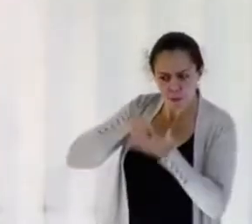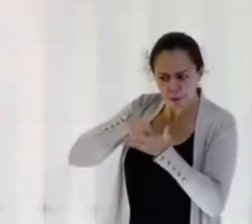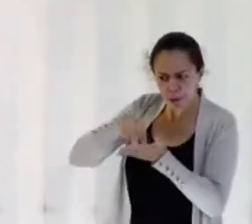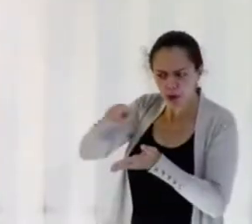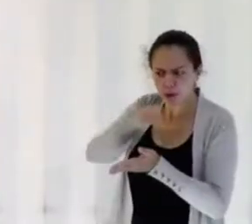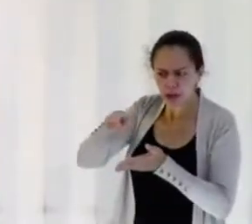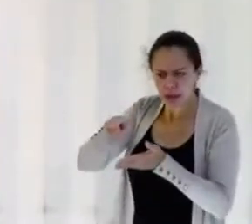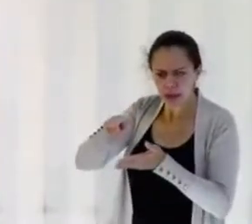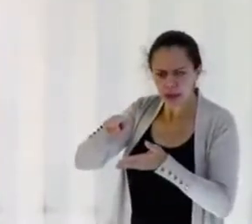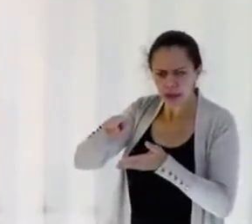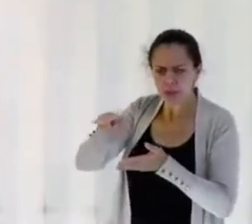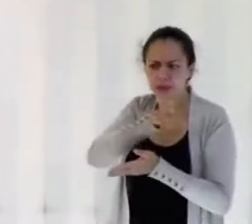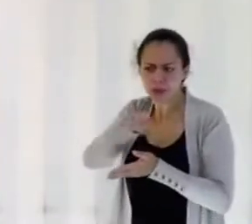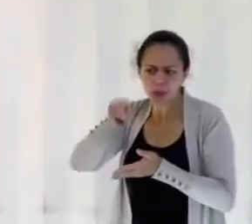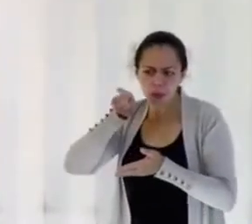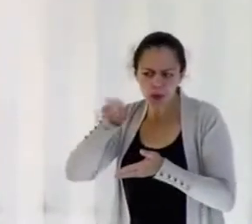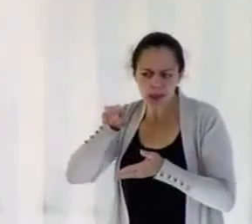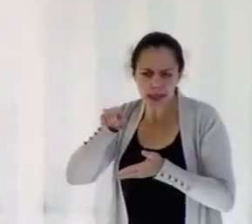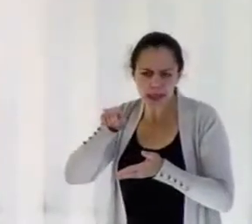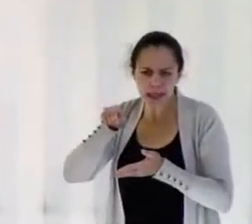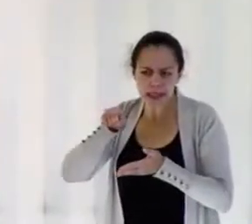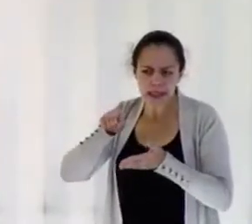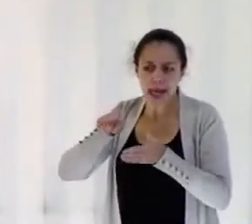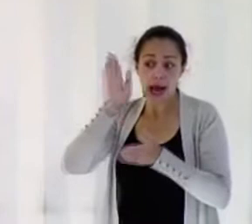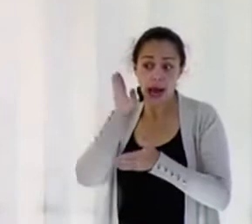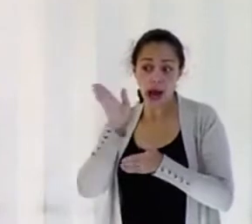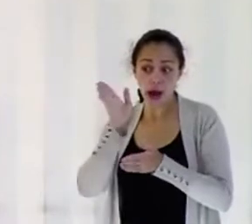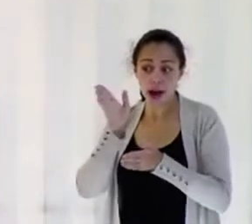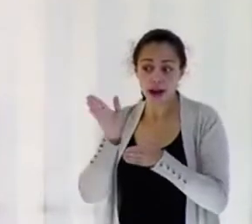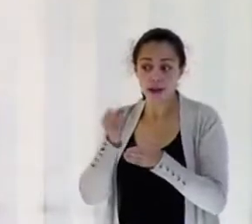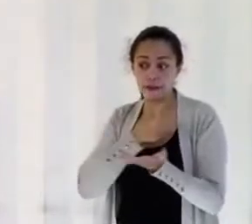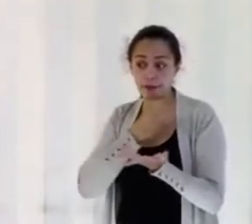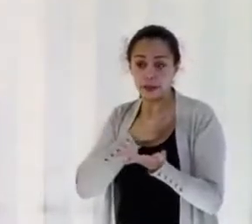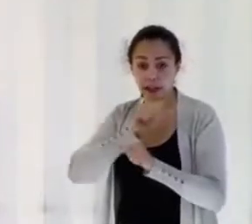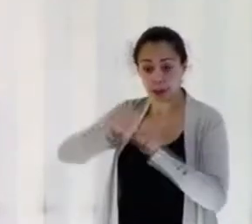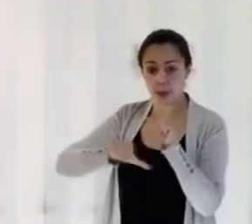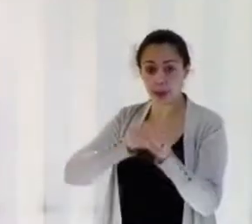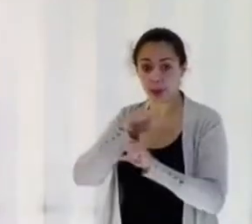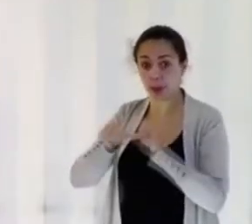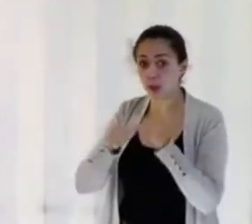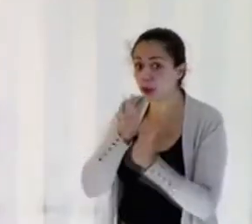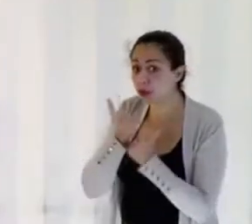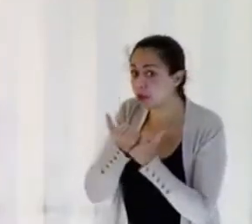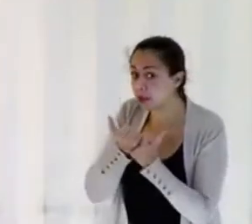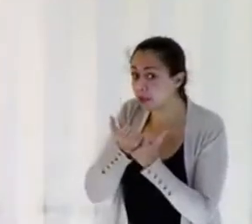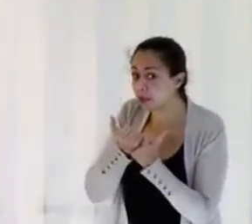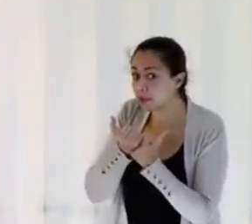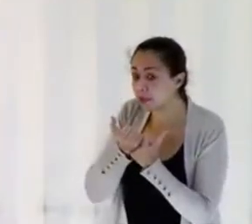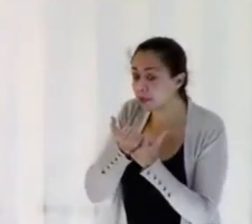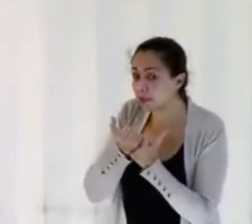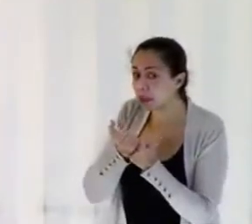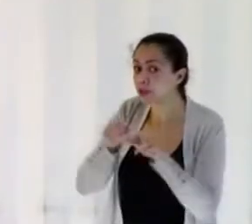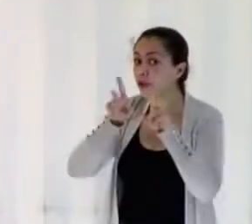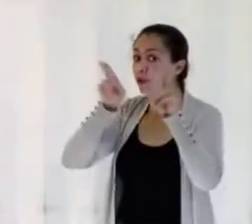da vida deles, que era a conversão em Cristo Jesus. Eram judeus que deixaram a prática do